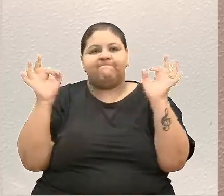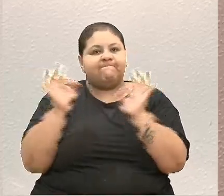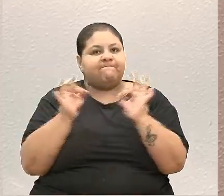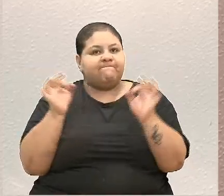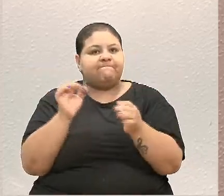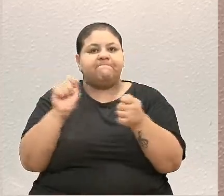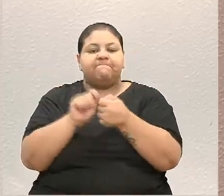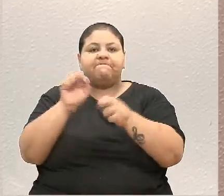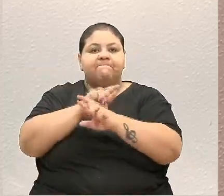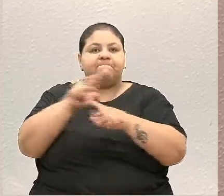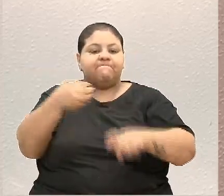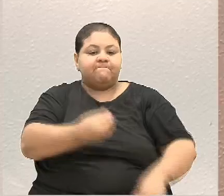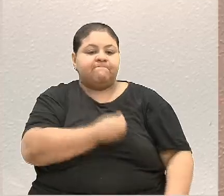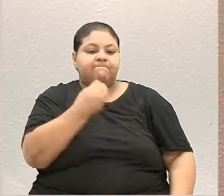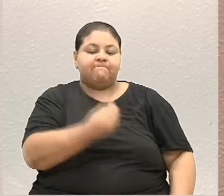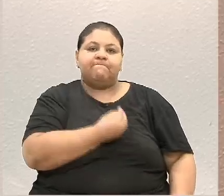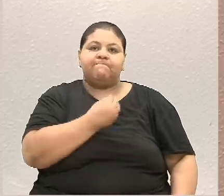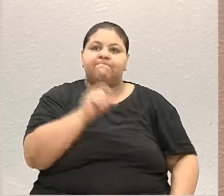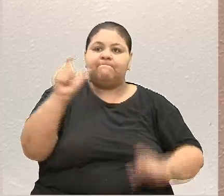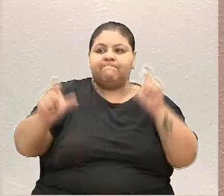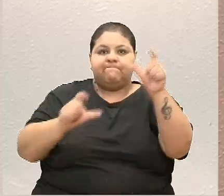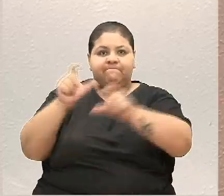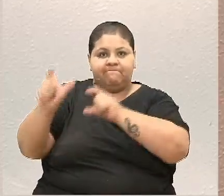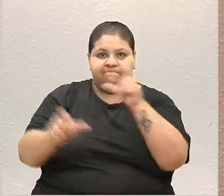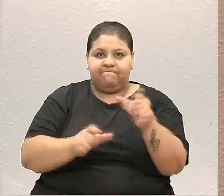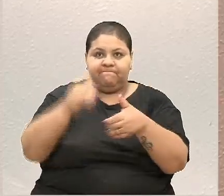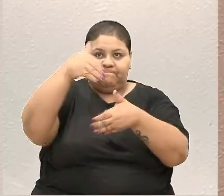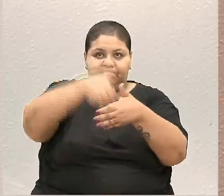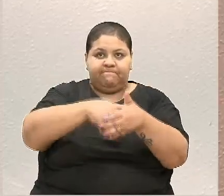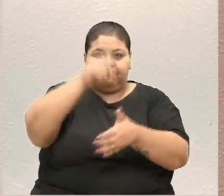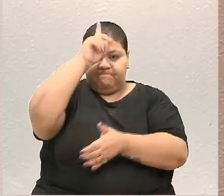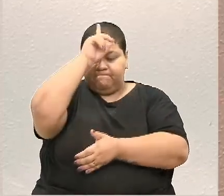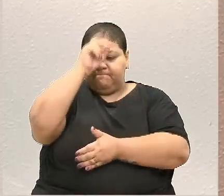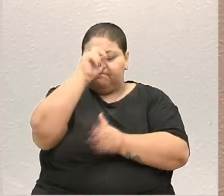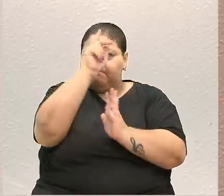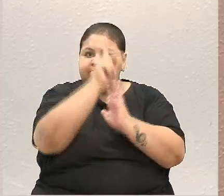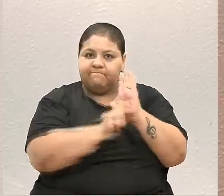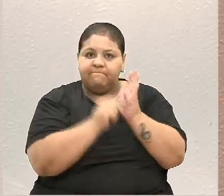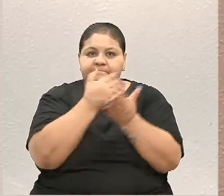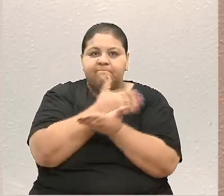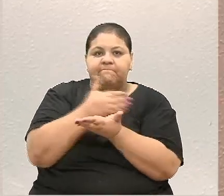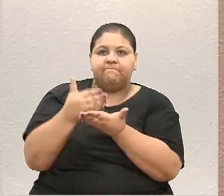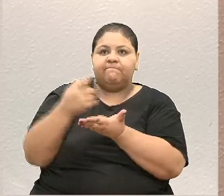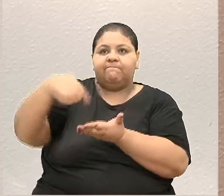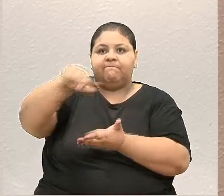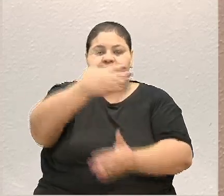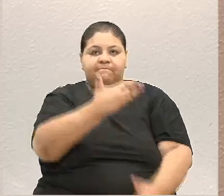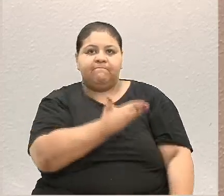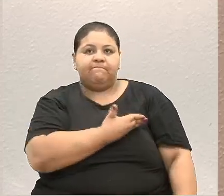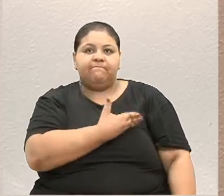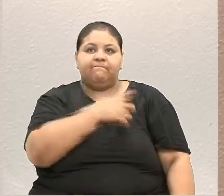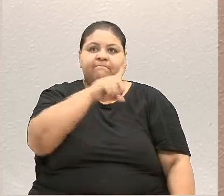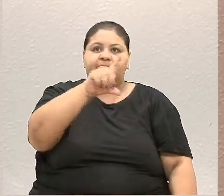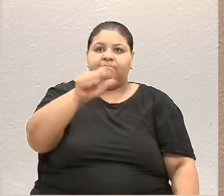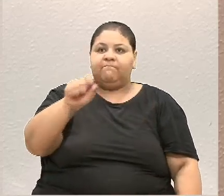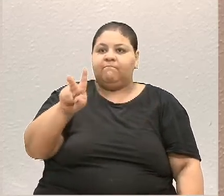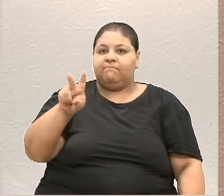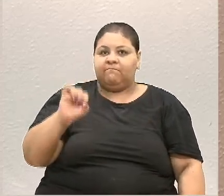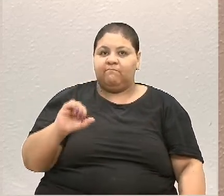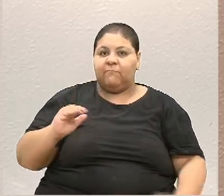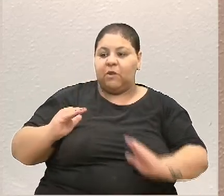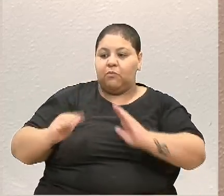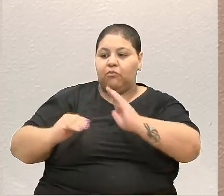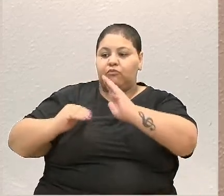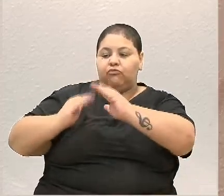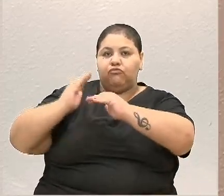toda a diferença na vida dos pacientes, das pessoas que estão hospitalizadas, um projeto que começou com o nosso amigo David Souza e que foi